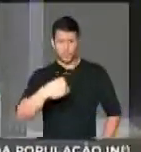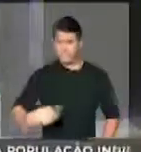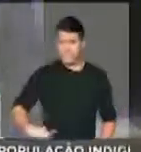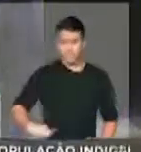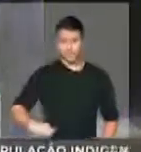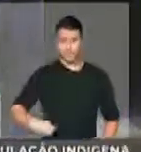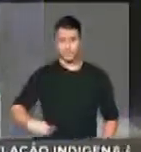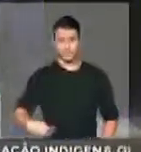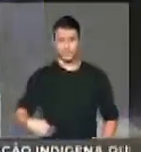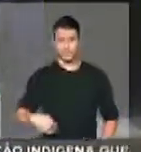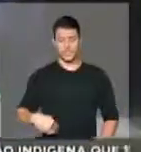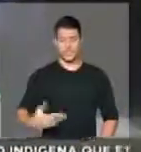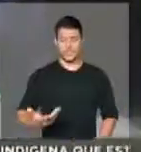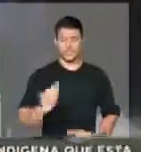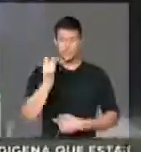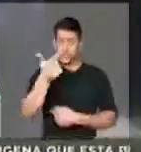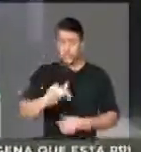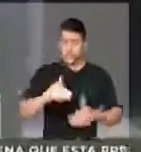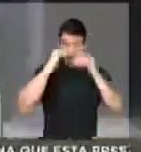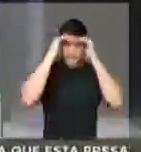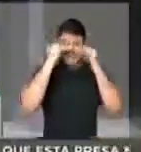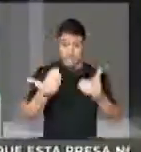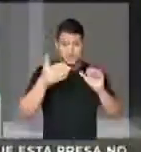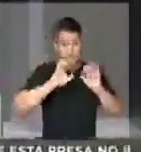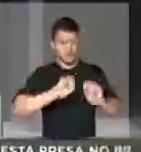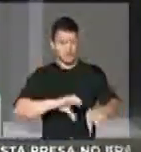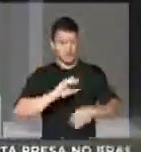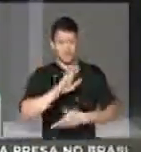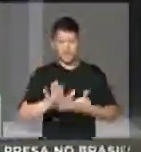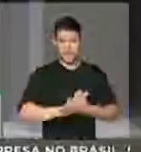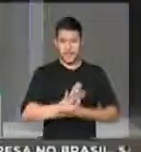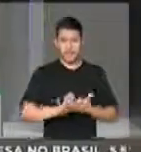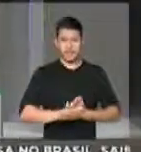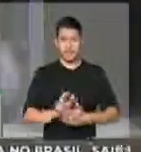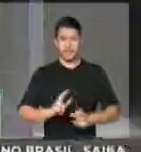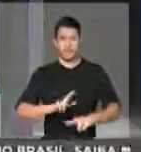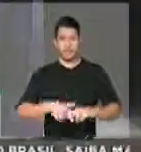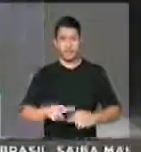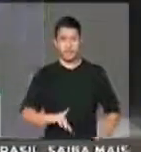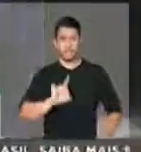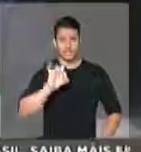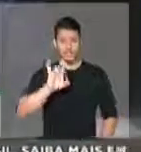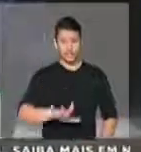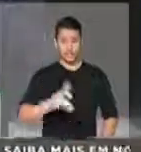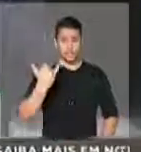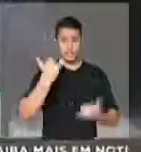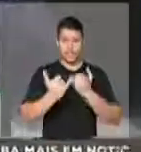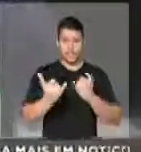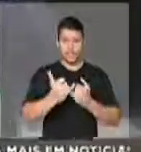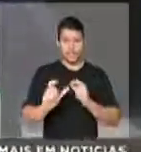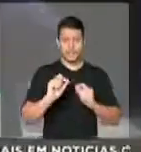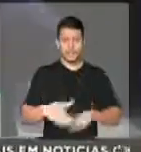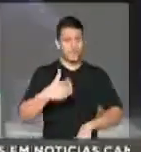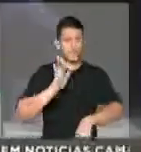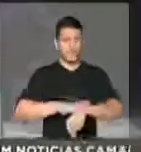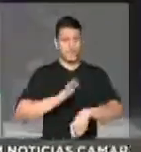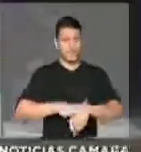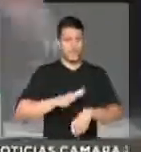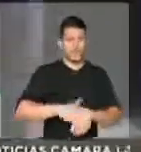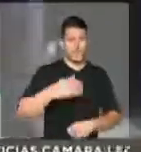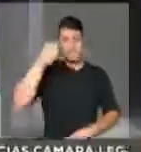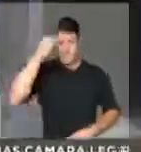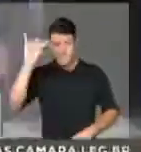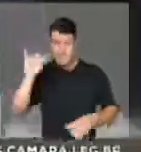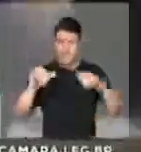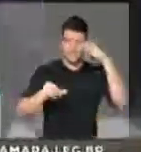cuida da educação, do ministro que passa o seu tempo em tira o alvo, do ministro que passa o seu tempo